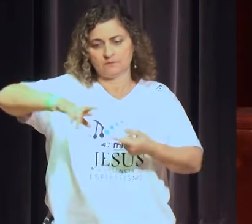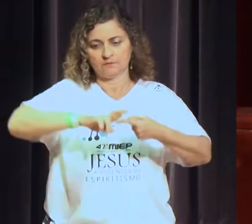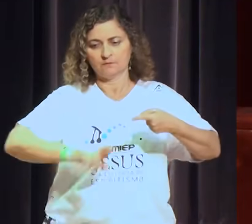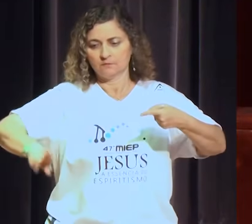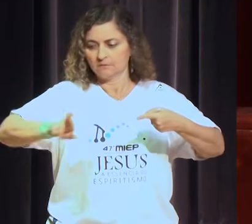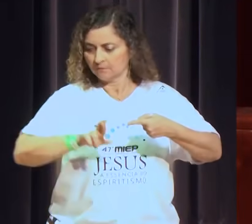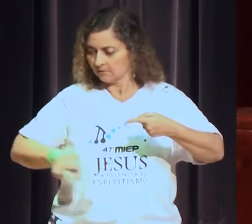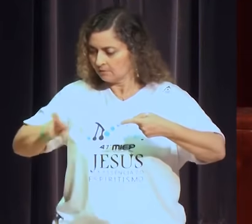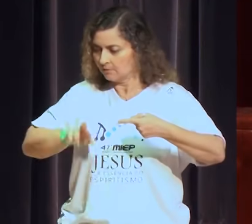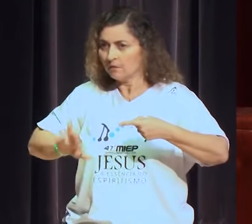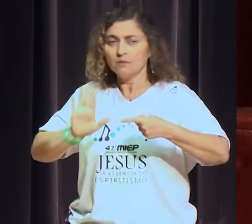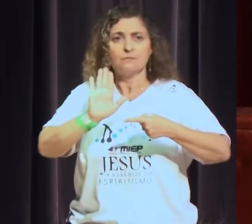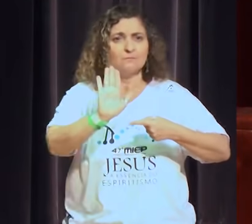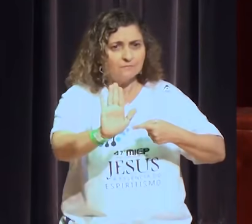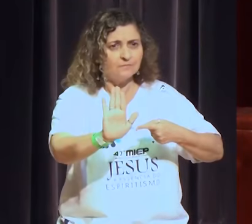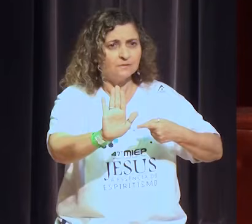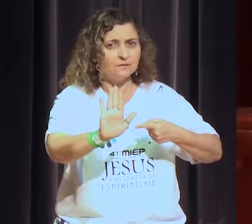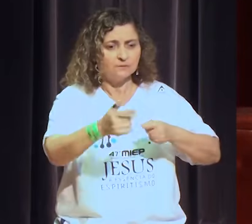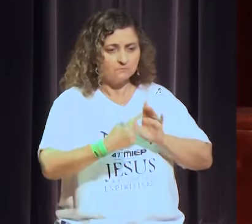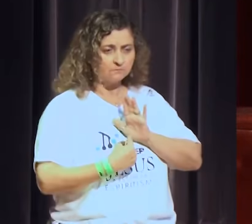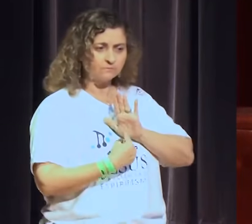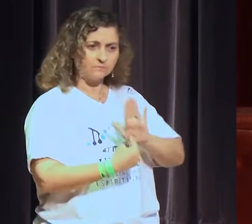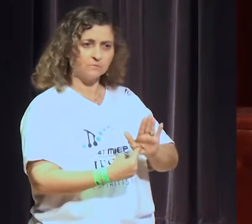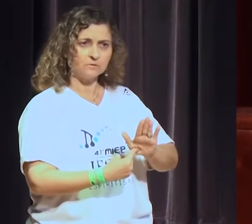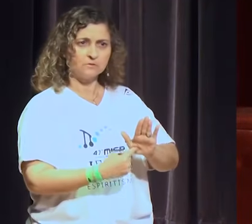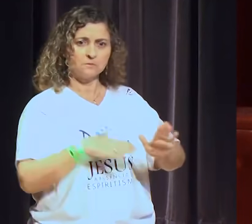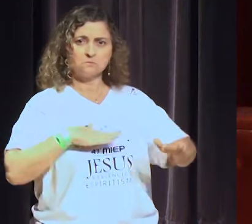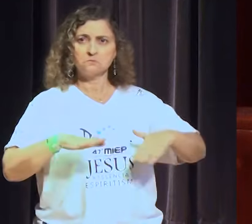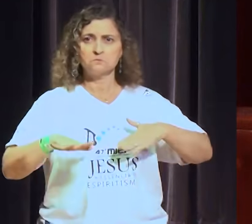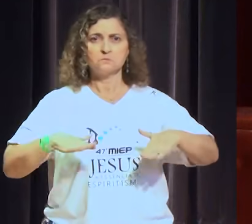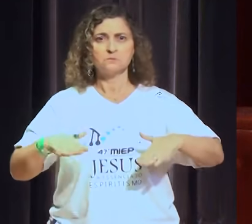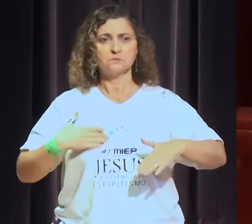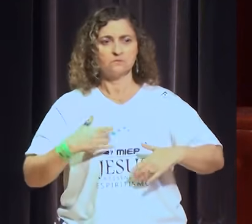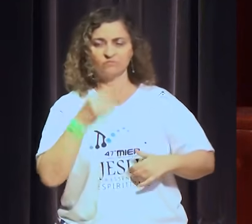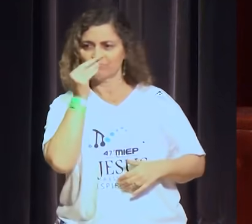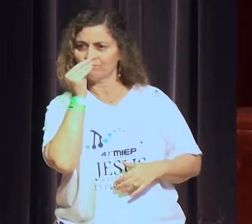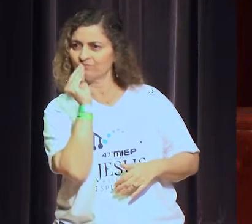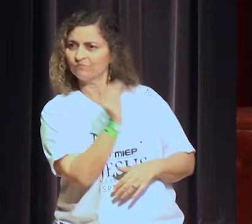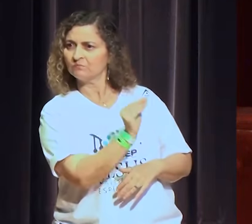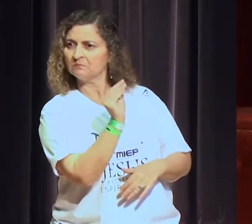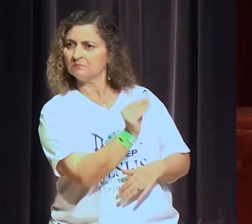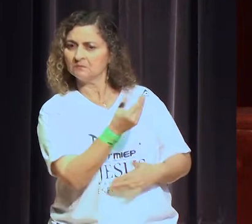muitas vezes mostra comportamentos de intolerância